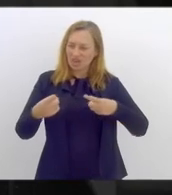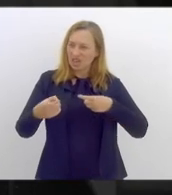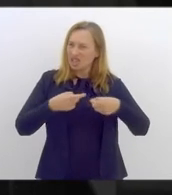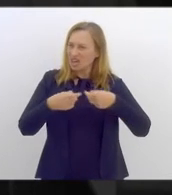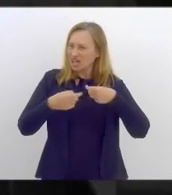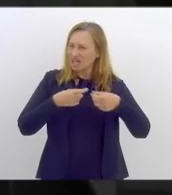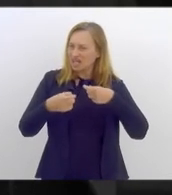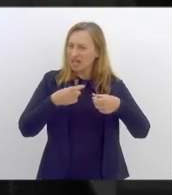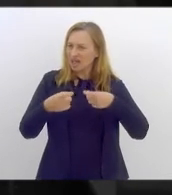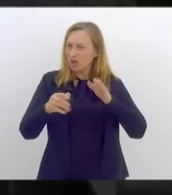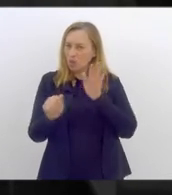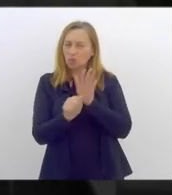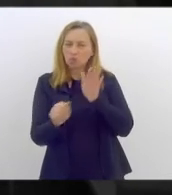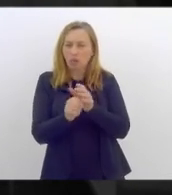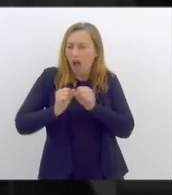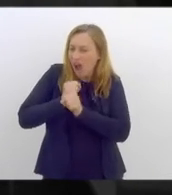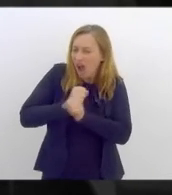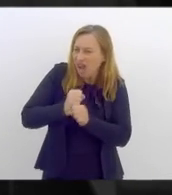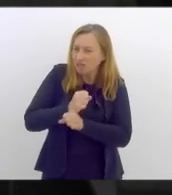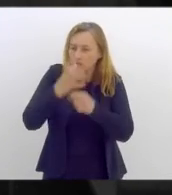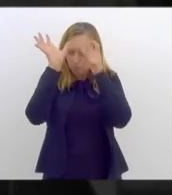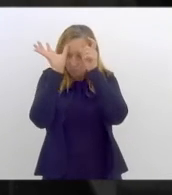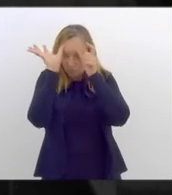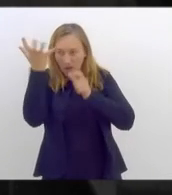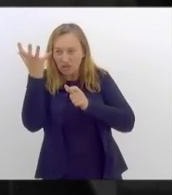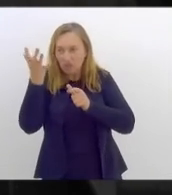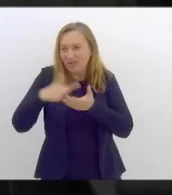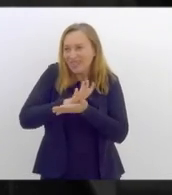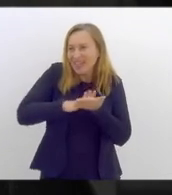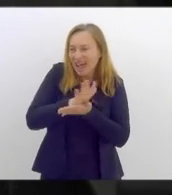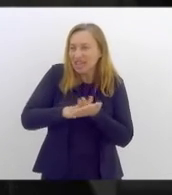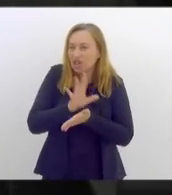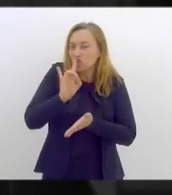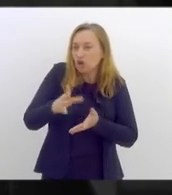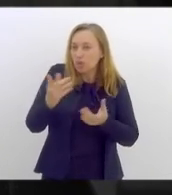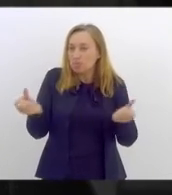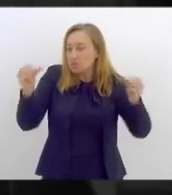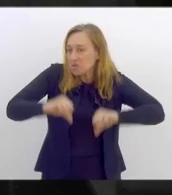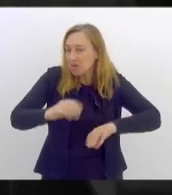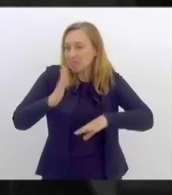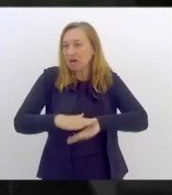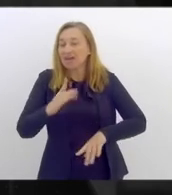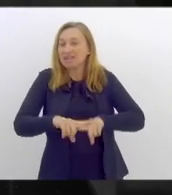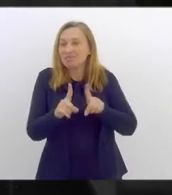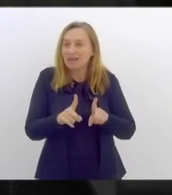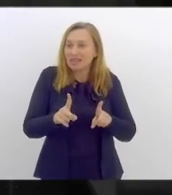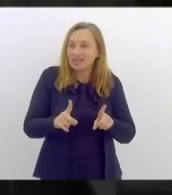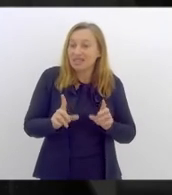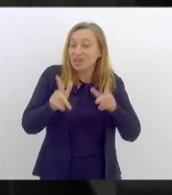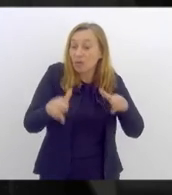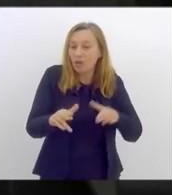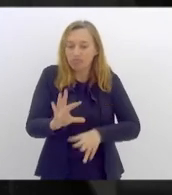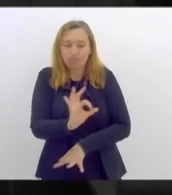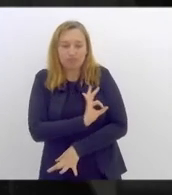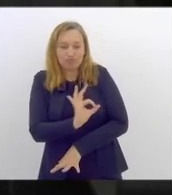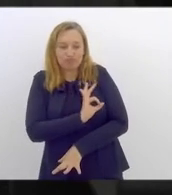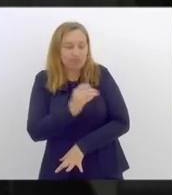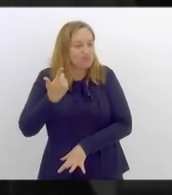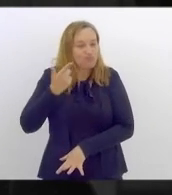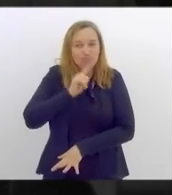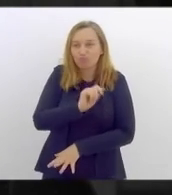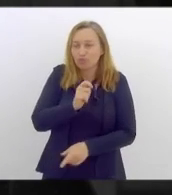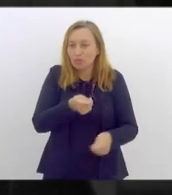tráfico que dura a décadas do Rio de Janeiro que não resolve nada só incrementa a onda de violência mas essa mesma polícia que não consegue